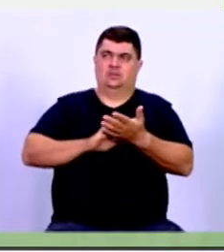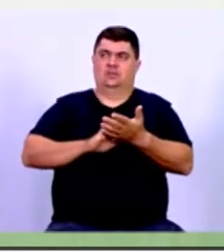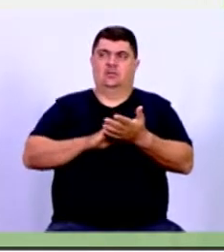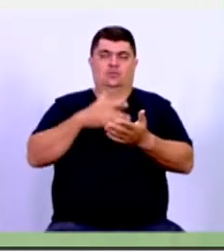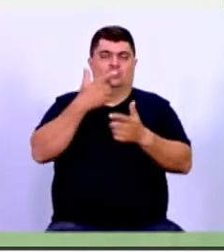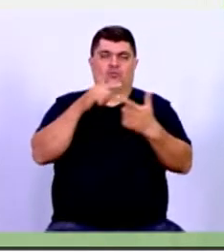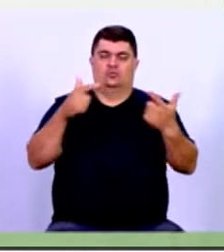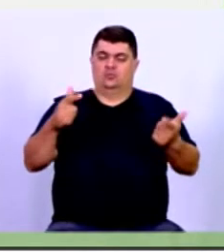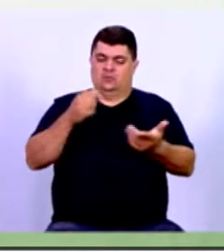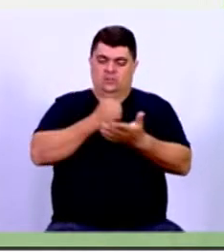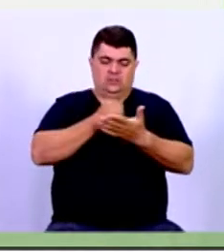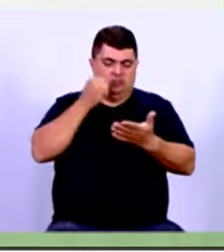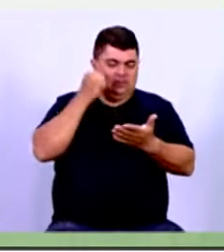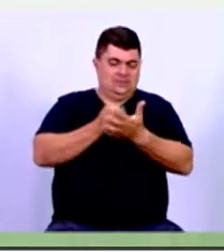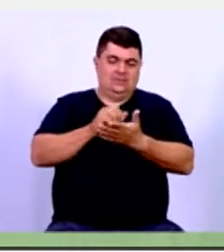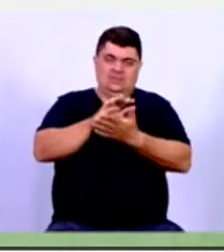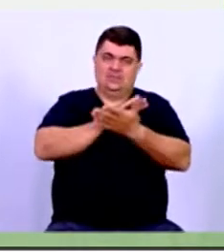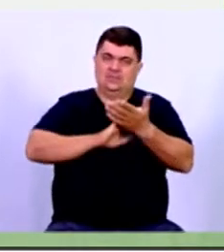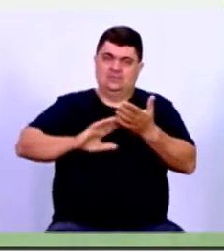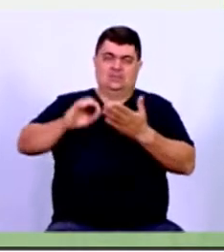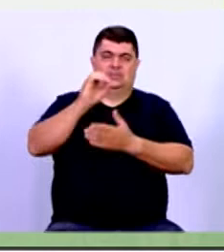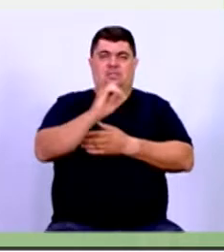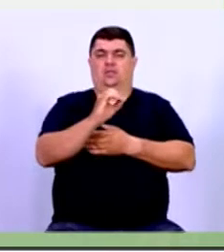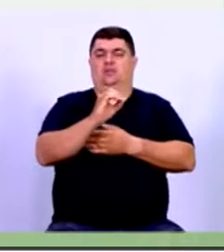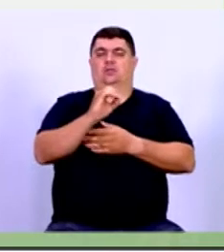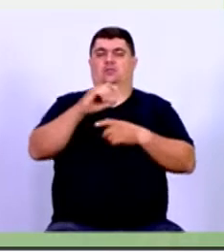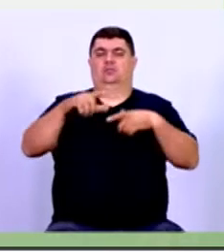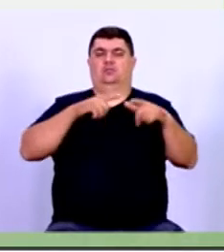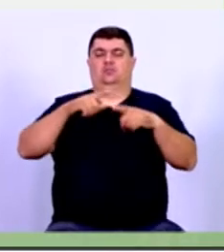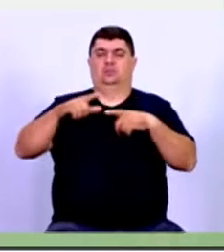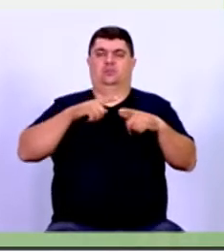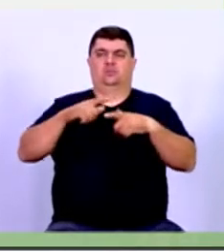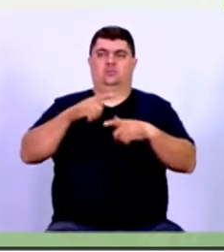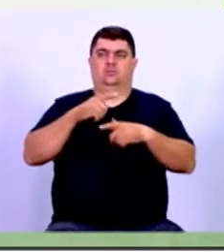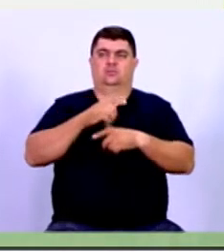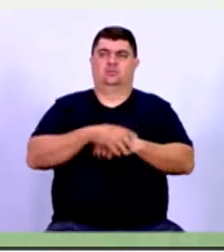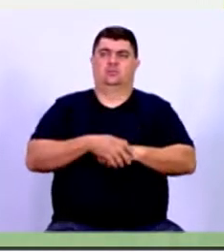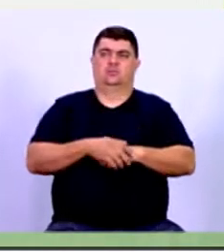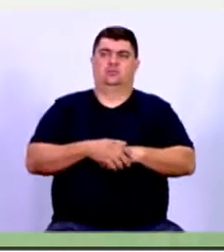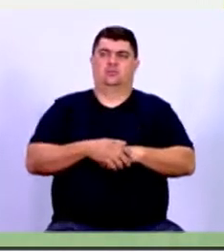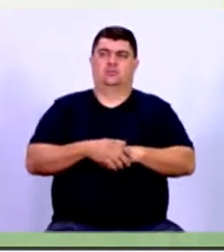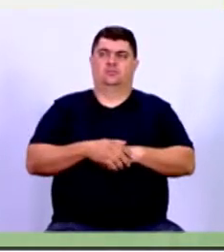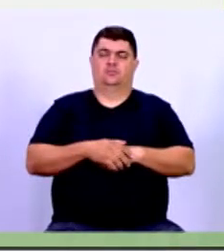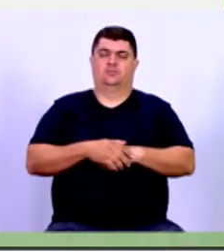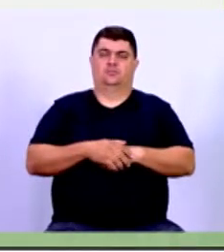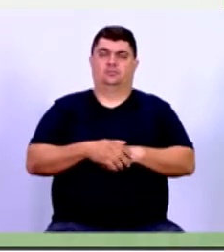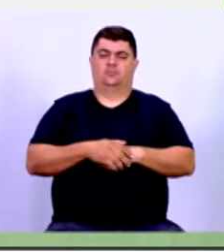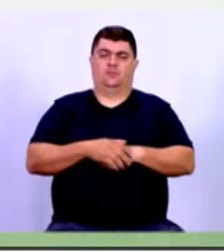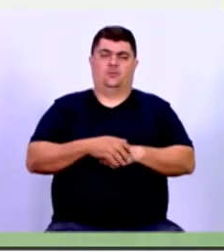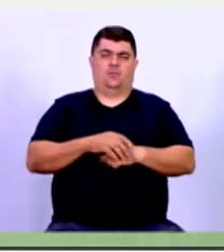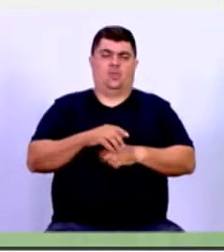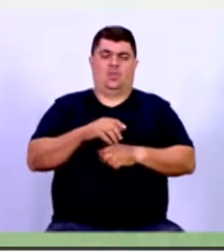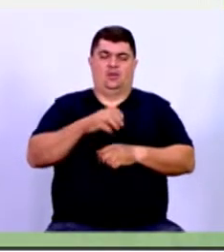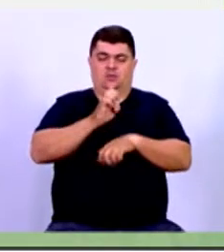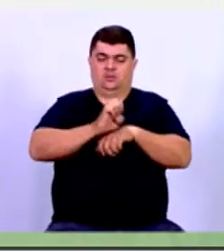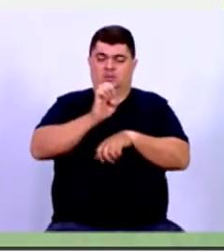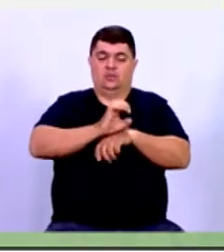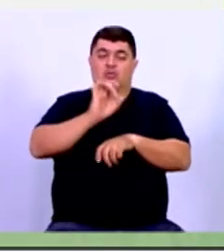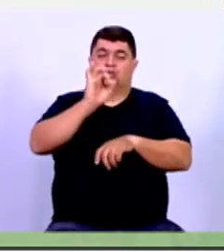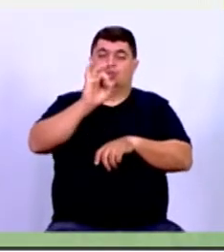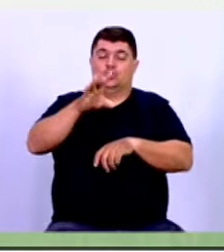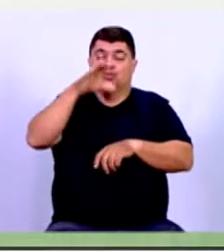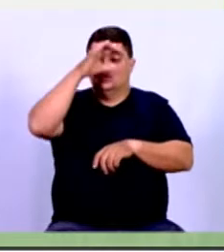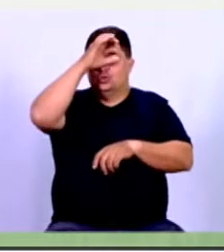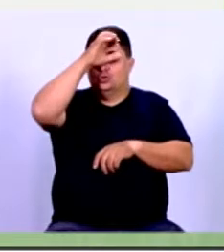não caracteriza vínculo nenhum de emprego. Não é vínculo de qualquer natureza.